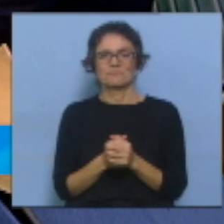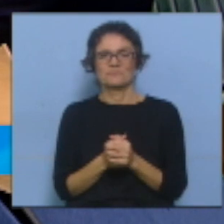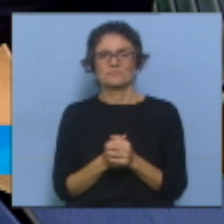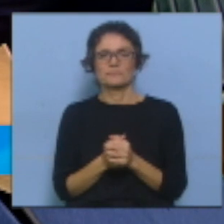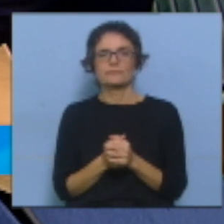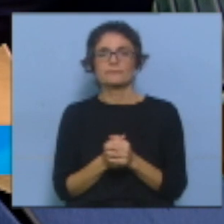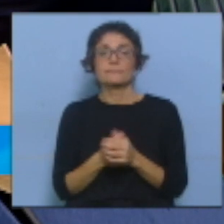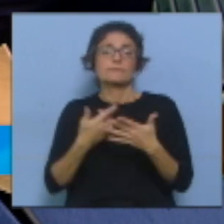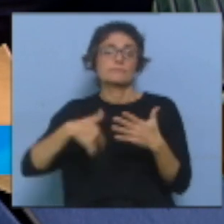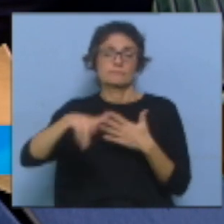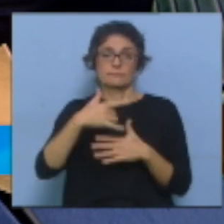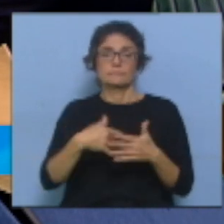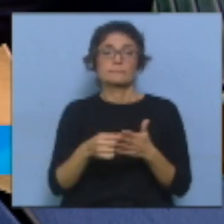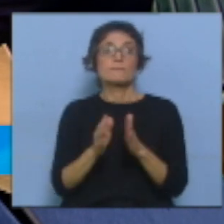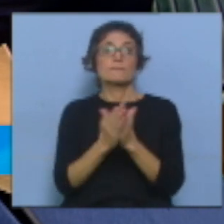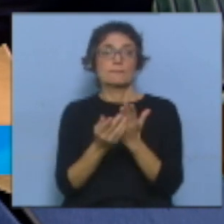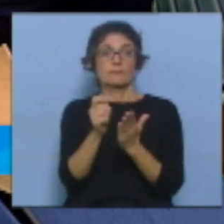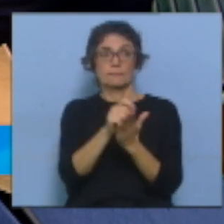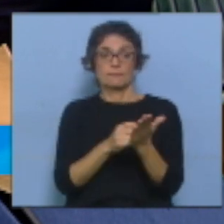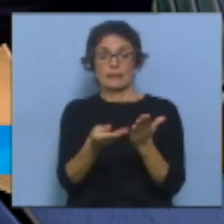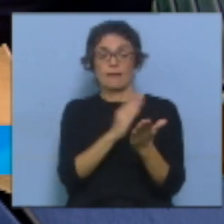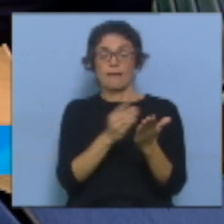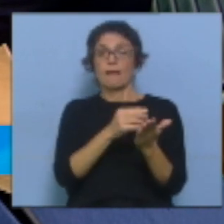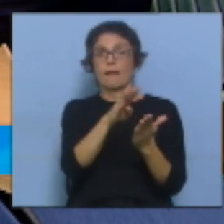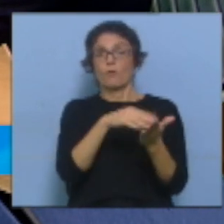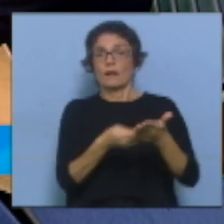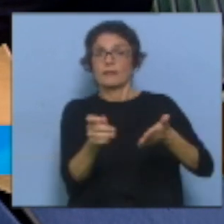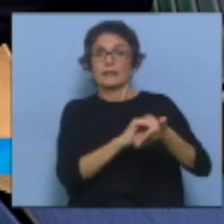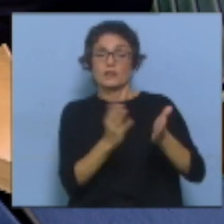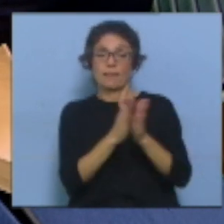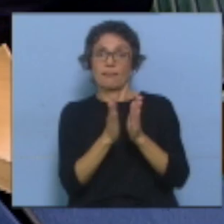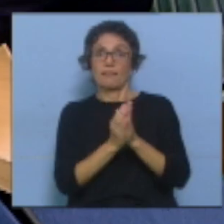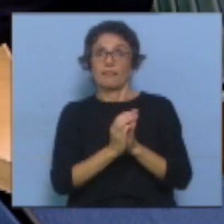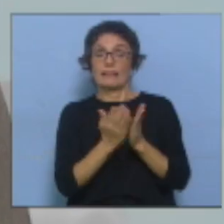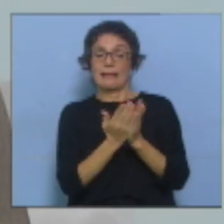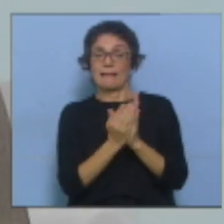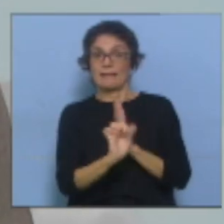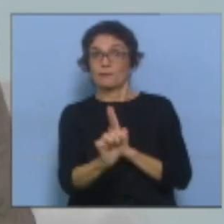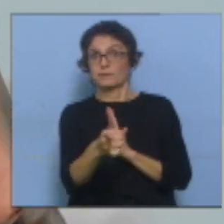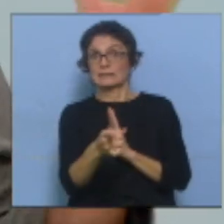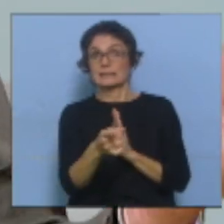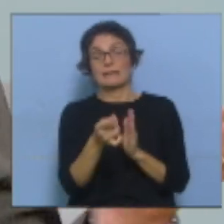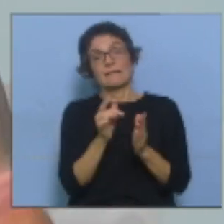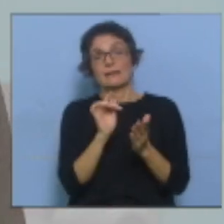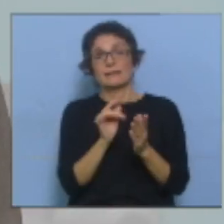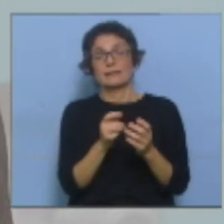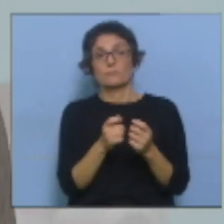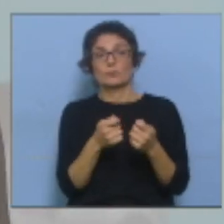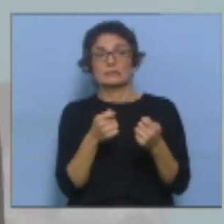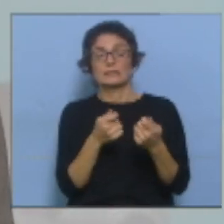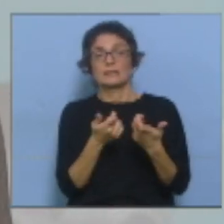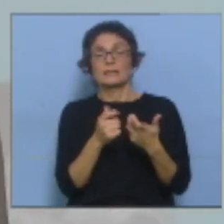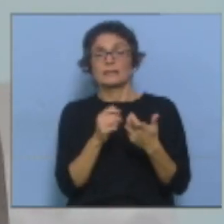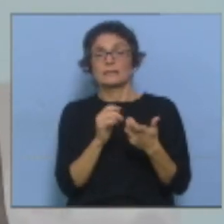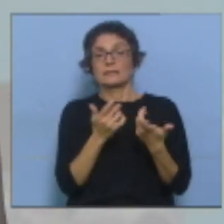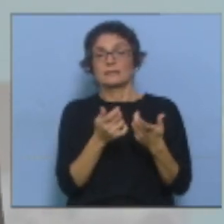o calendário e a agenda do seminário que determina a agenda da família. Como têm sempre que estar presentes nas celebrações,